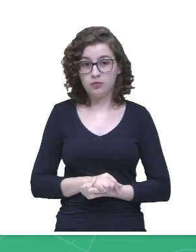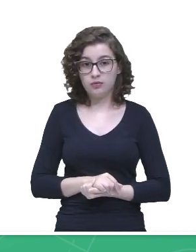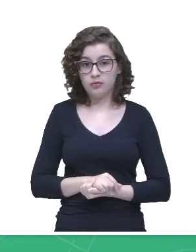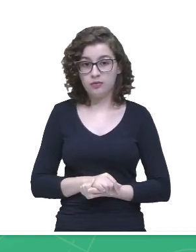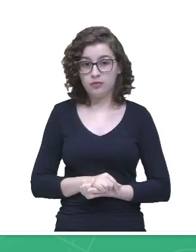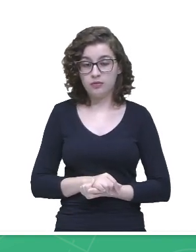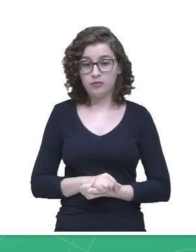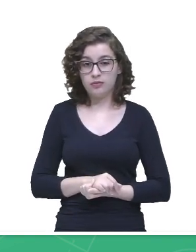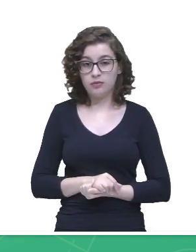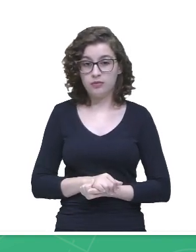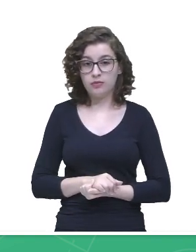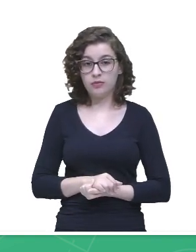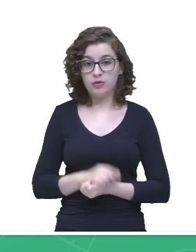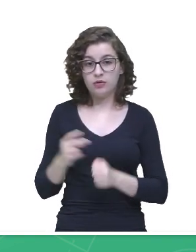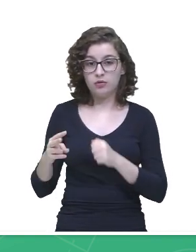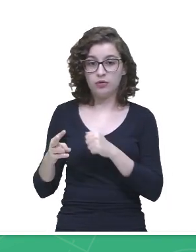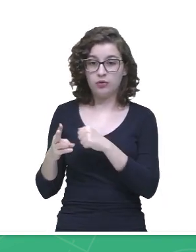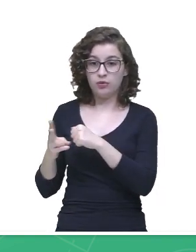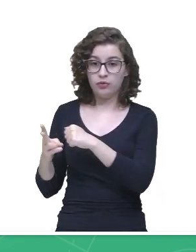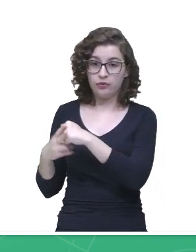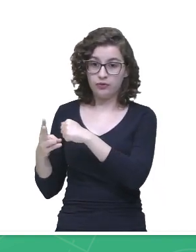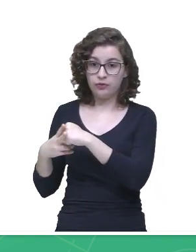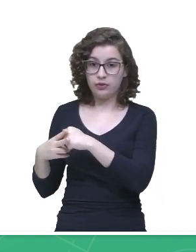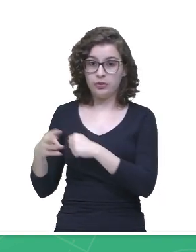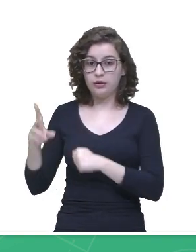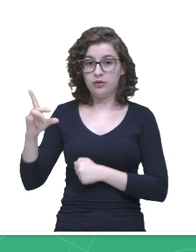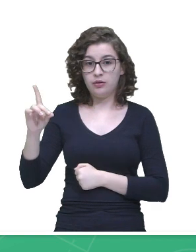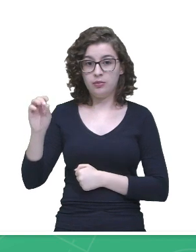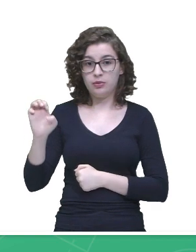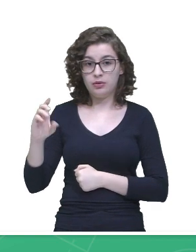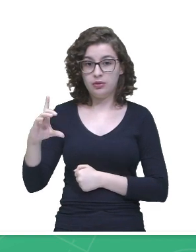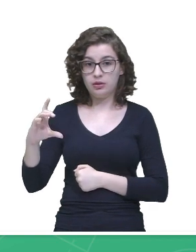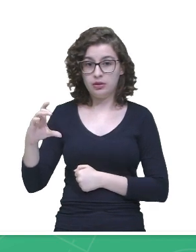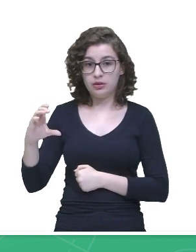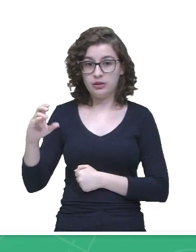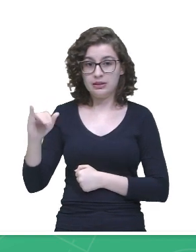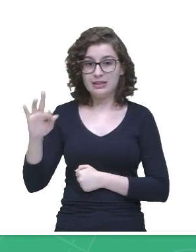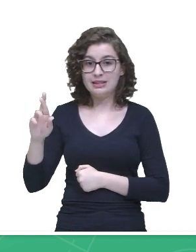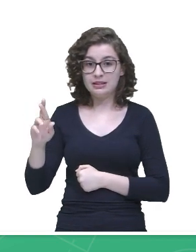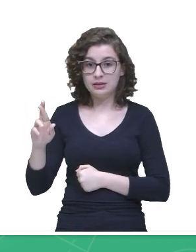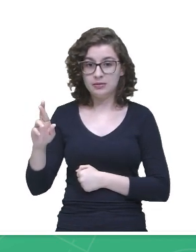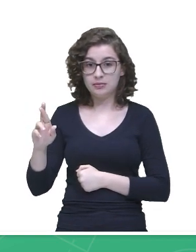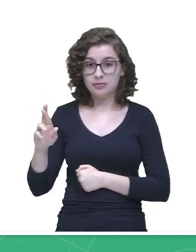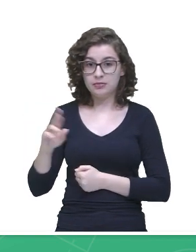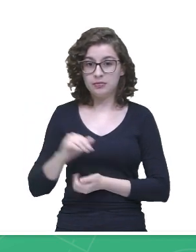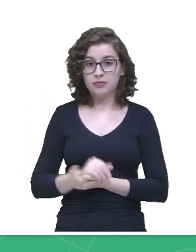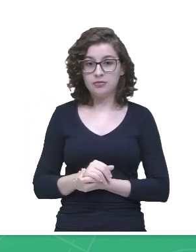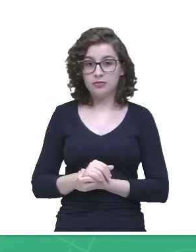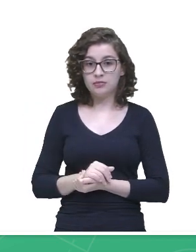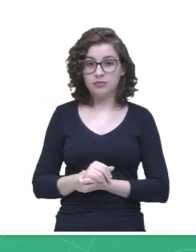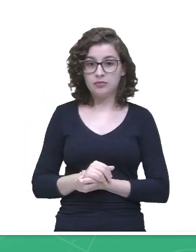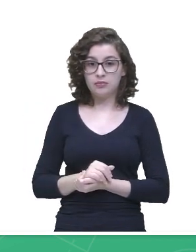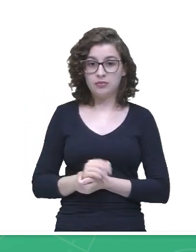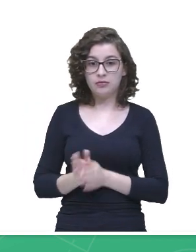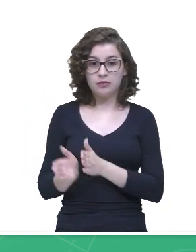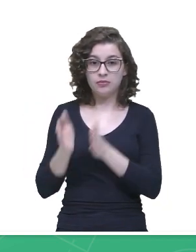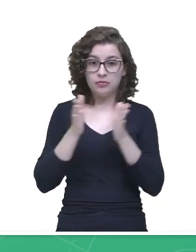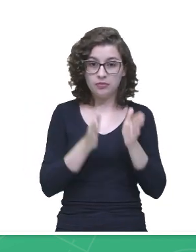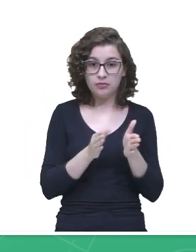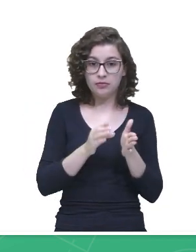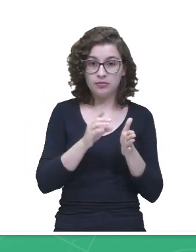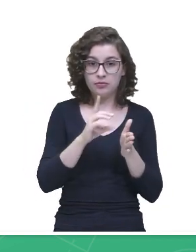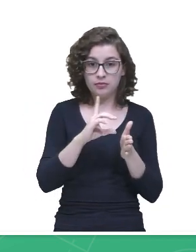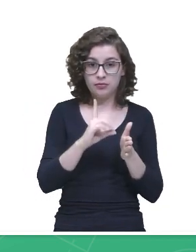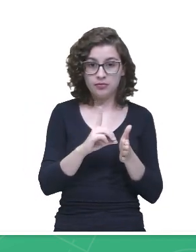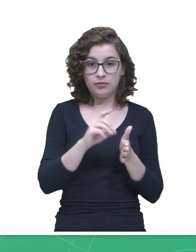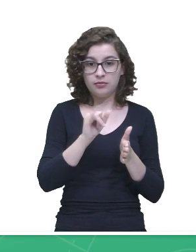verbo dizer. No espanhol, decir. É dicho, não tem nada a ver com decido, é dicho. Olha